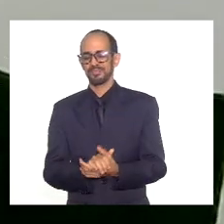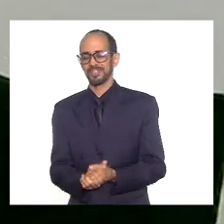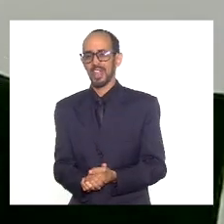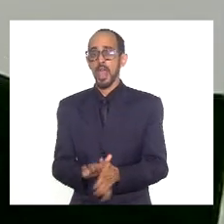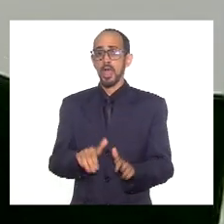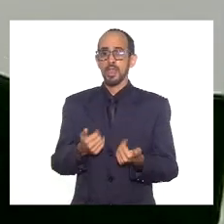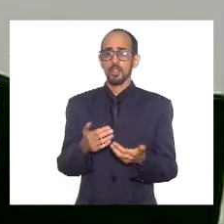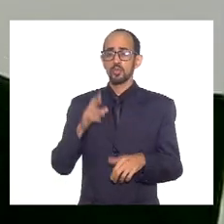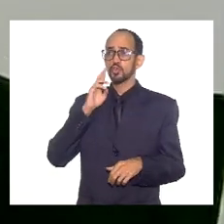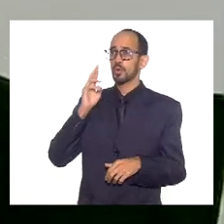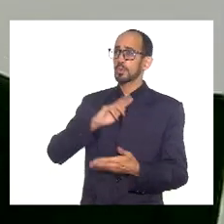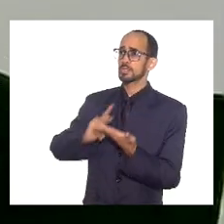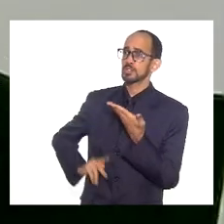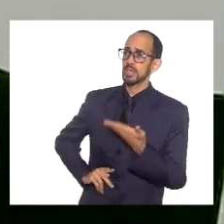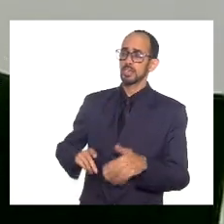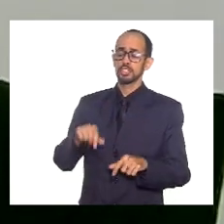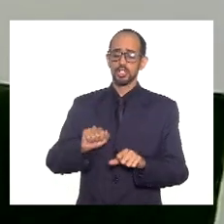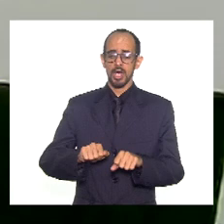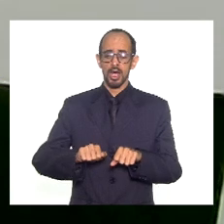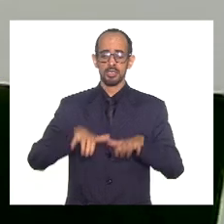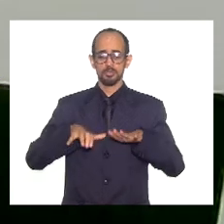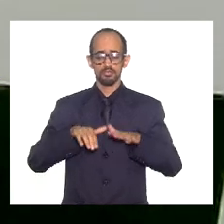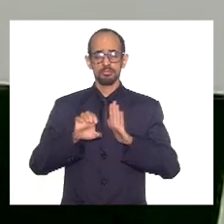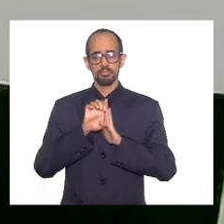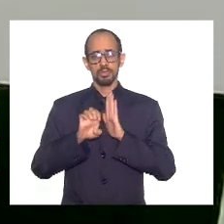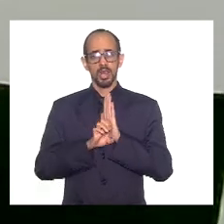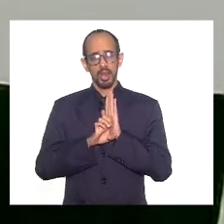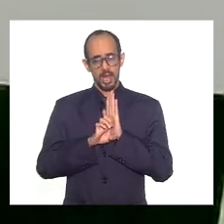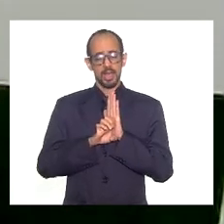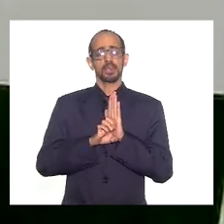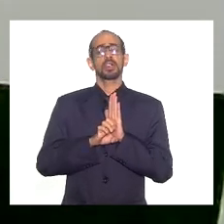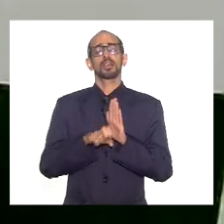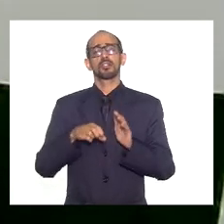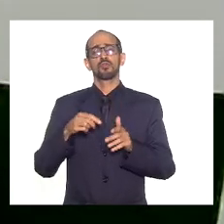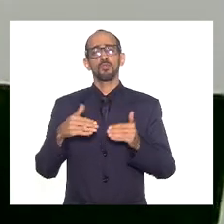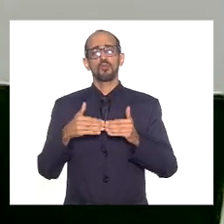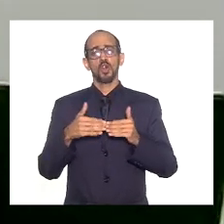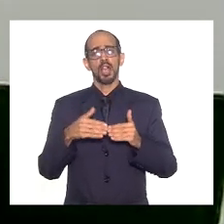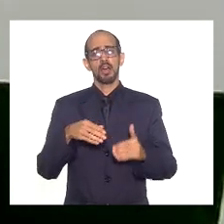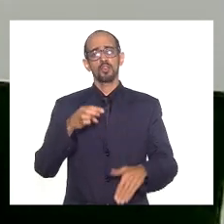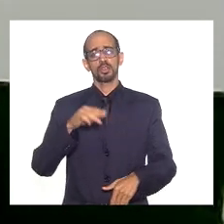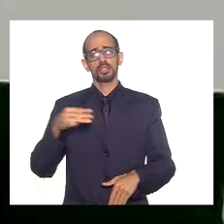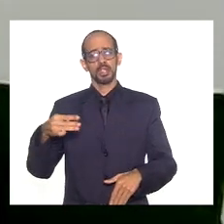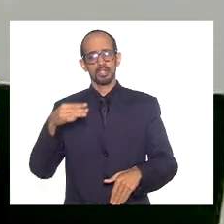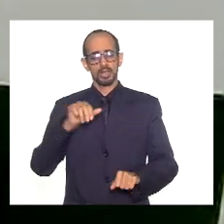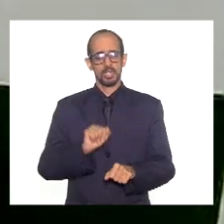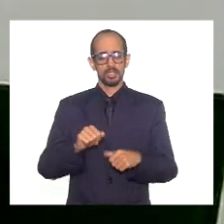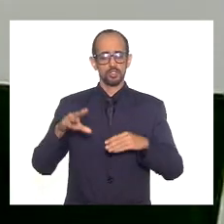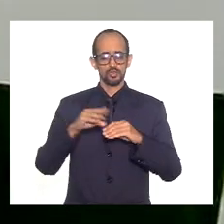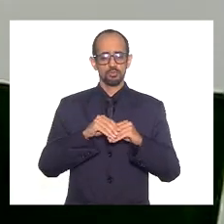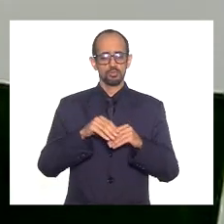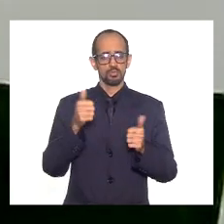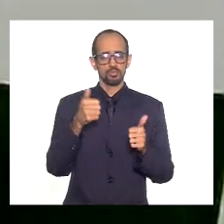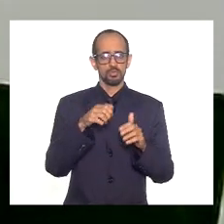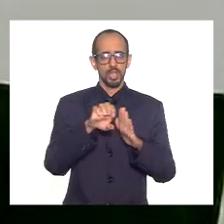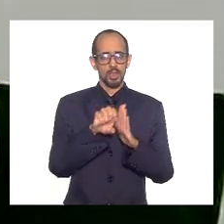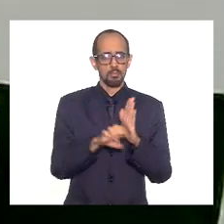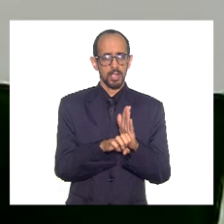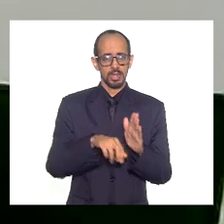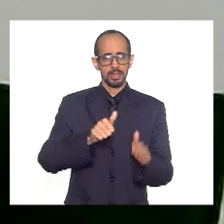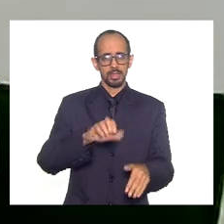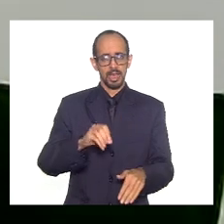Senhor presidente, o parecer, as emendas de plenária, favorável à emenda 33, favorável com subemendas, emendas 10 e